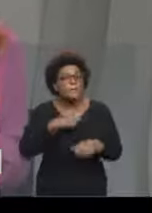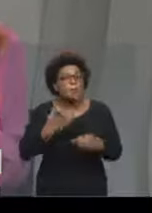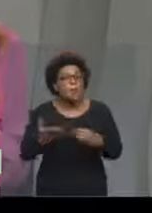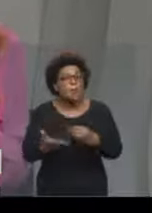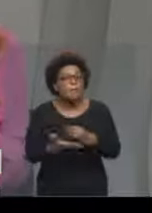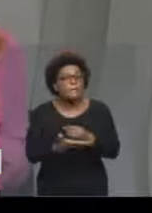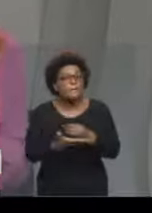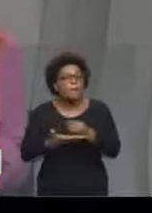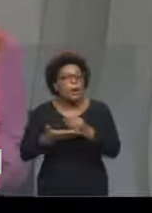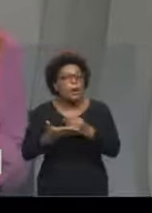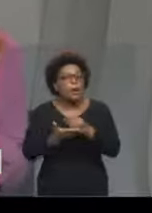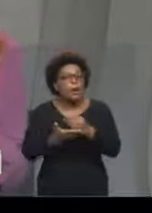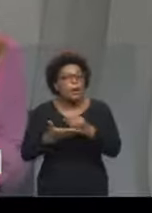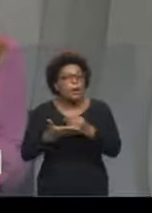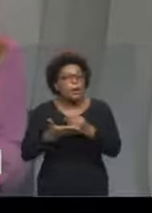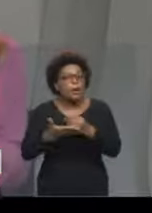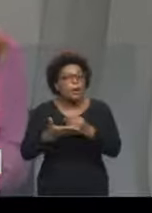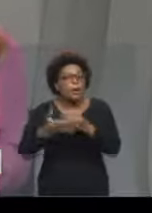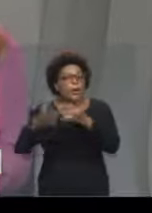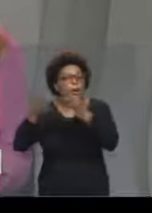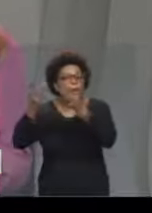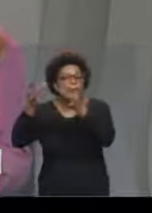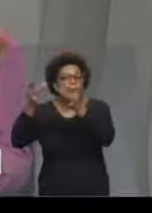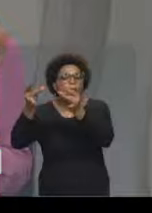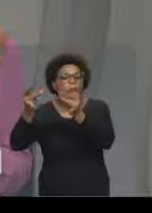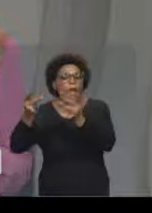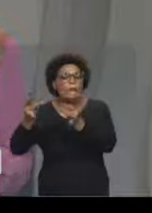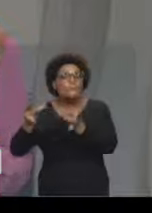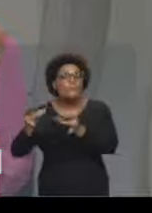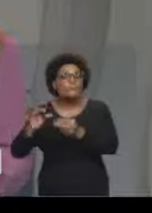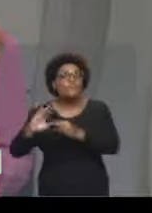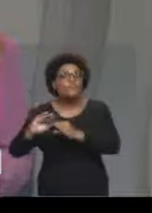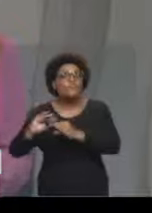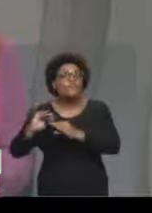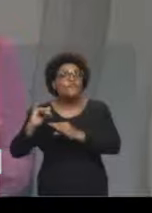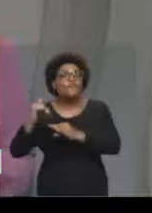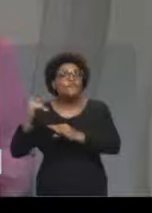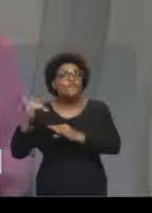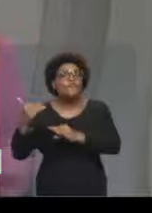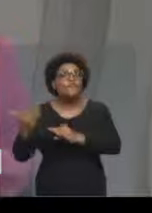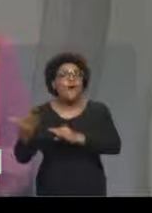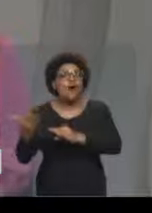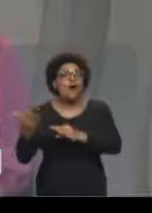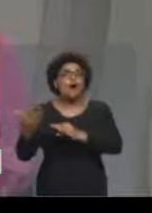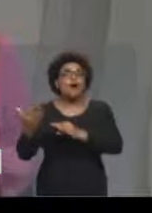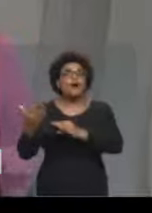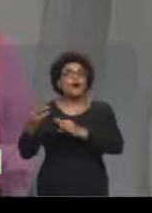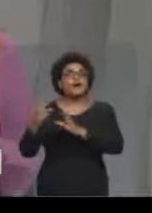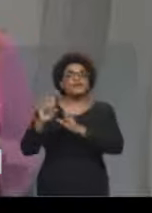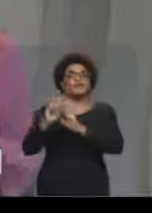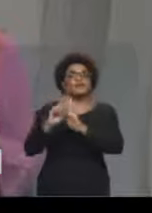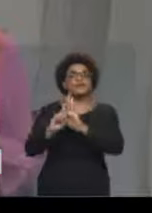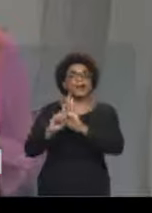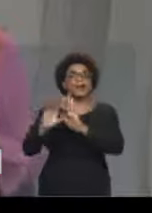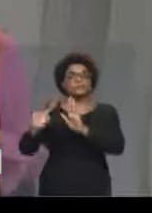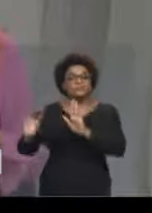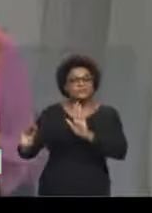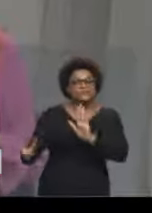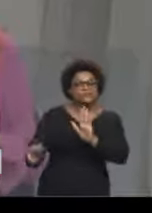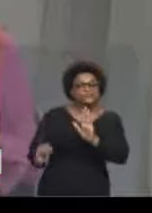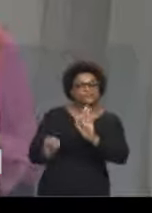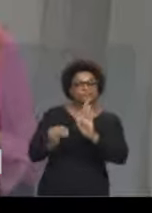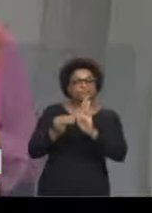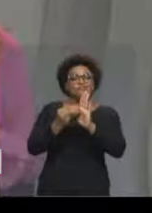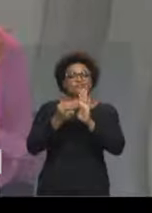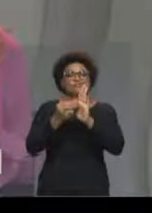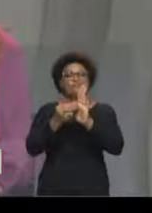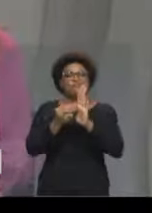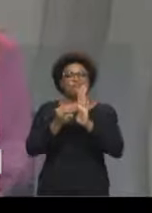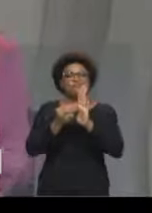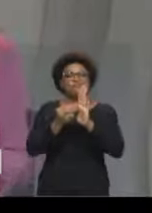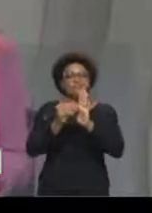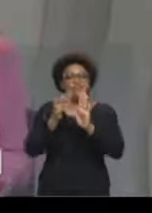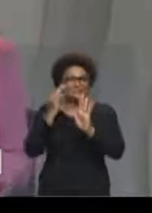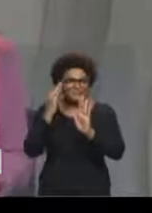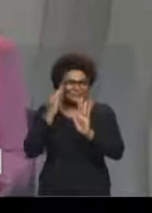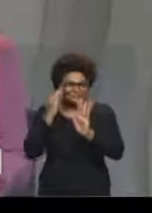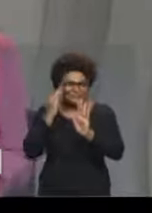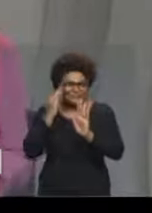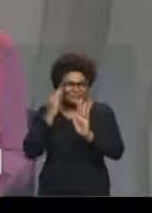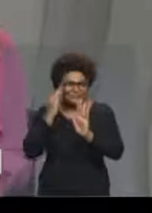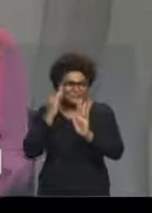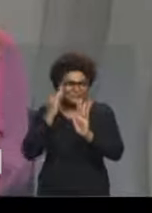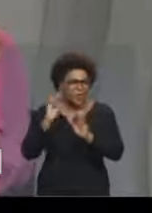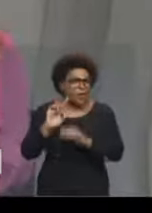elementos externos para aquele texto. E uma coisa importantíssima é você